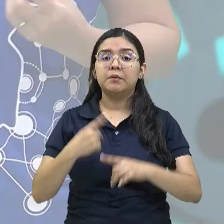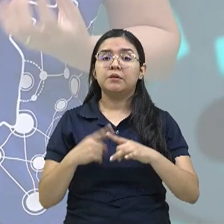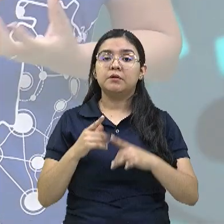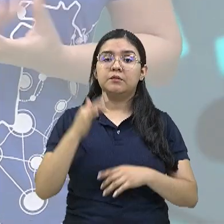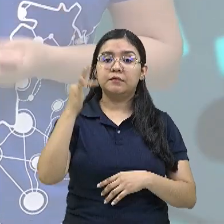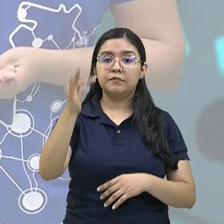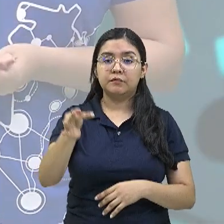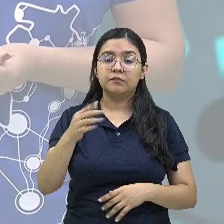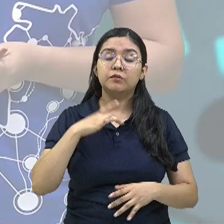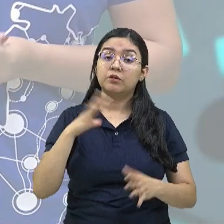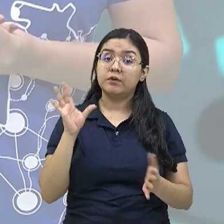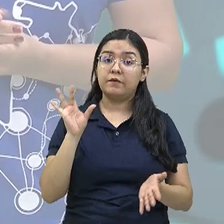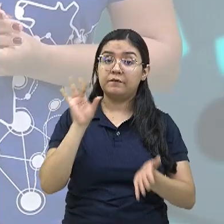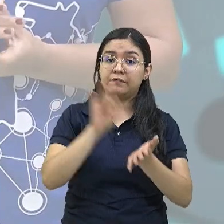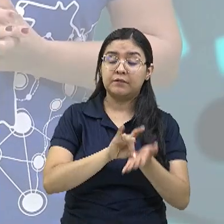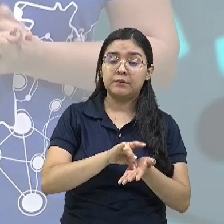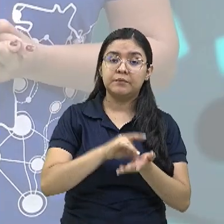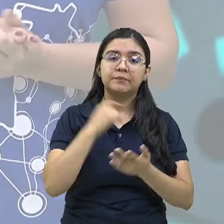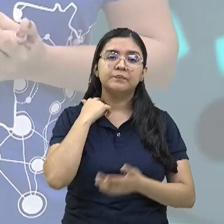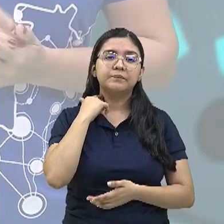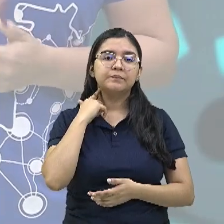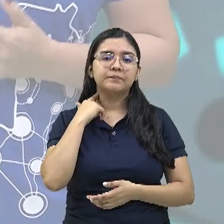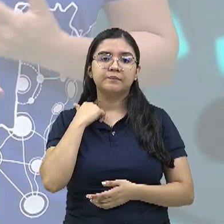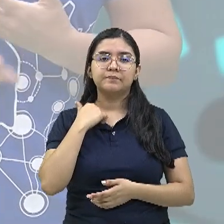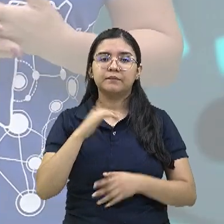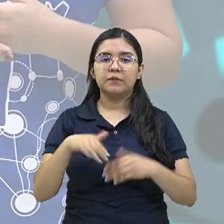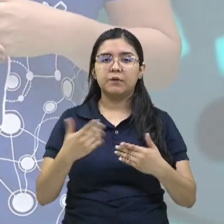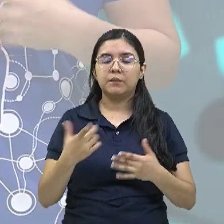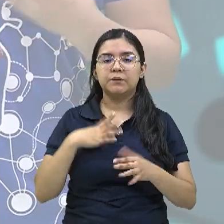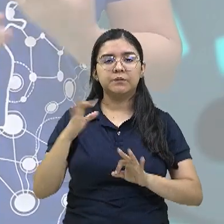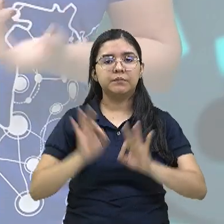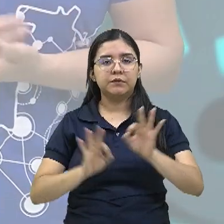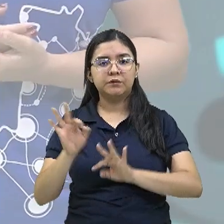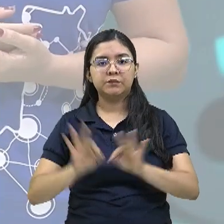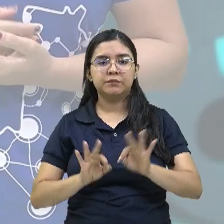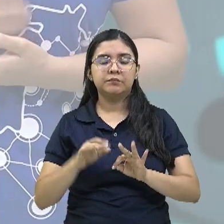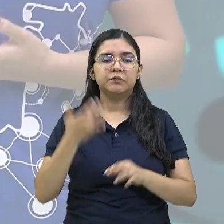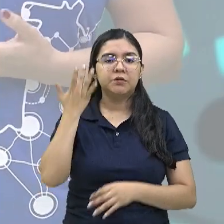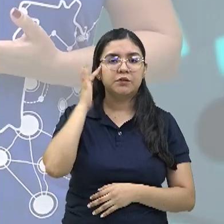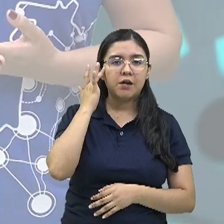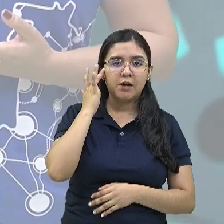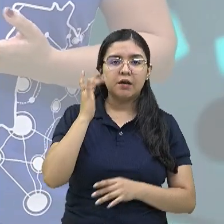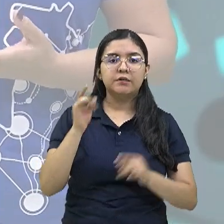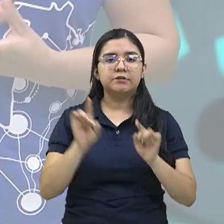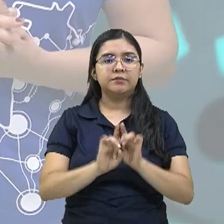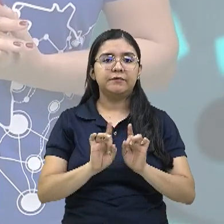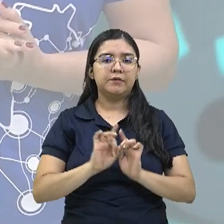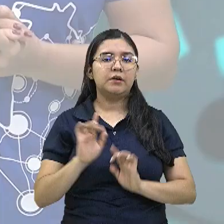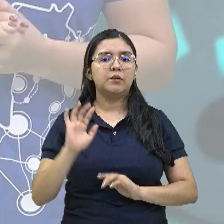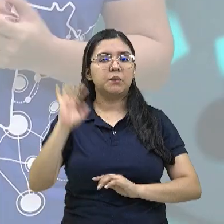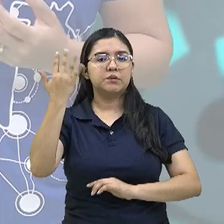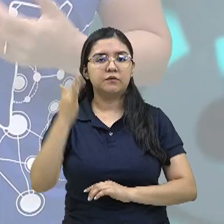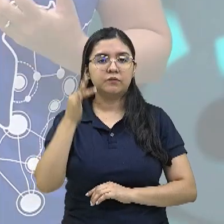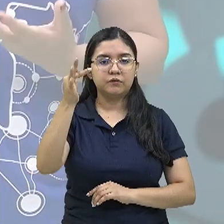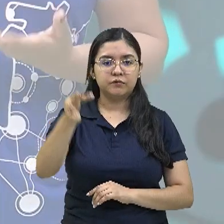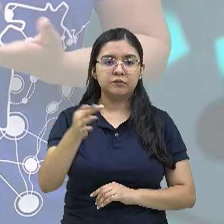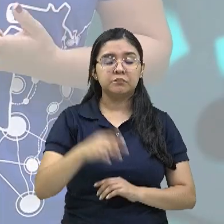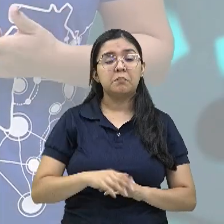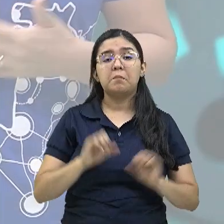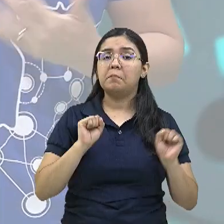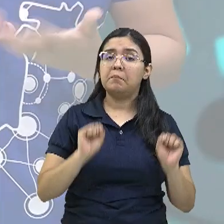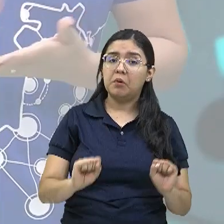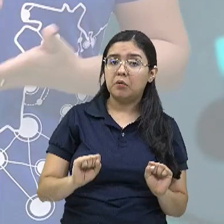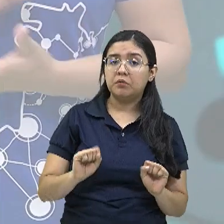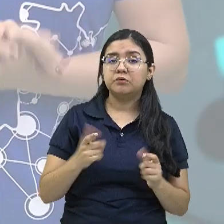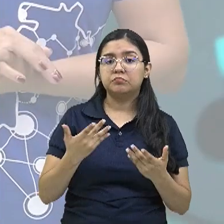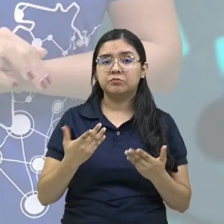gente afirma, né? Sobre os planos, sobre o que a gente acha, as previsões. Aqui não, pode ser